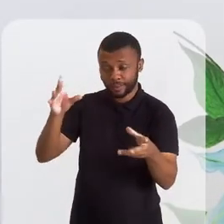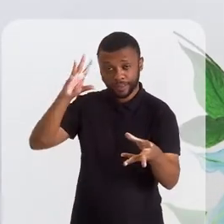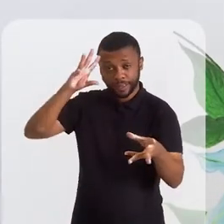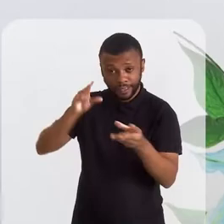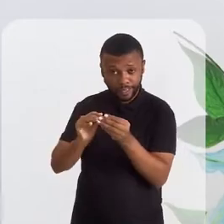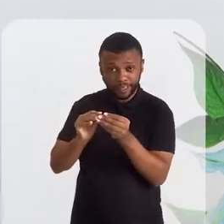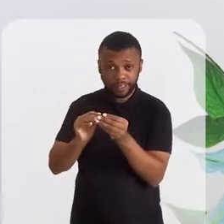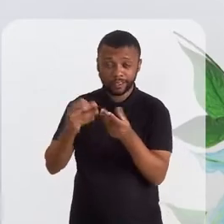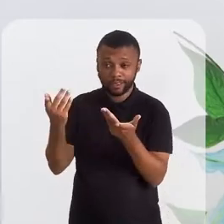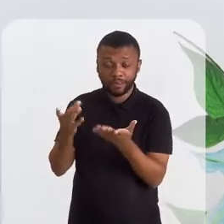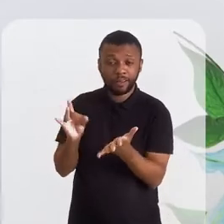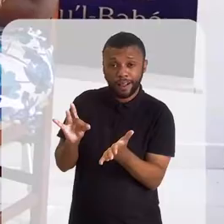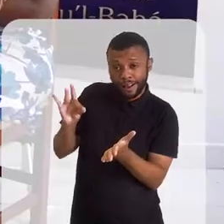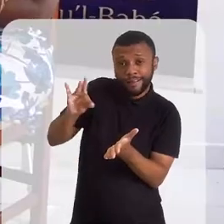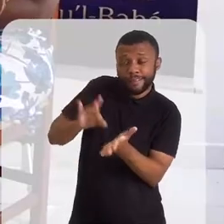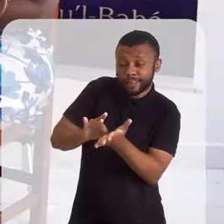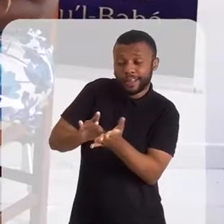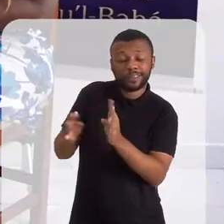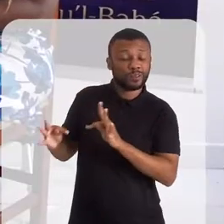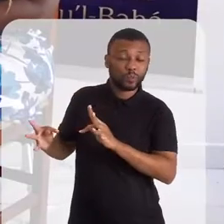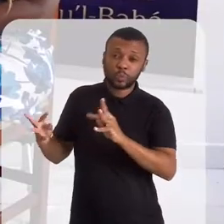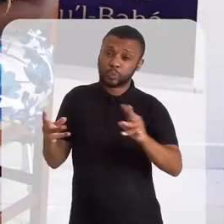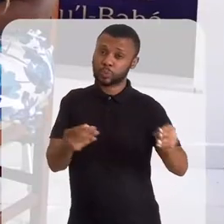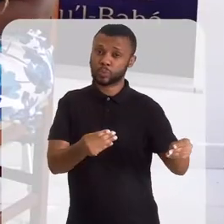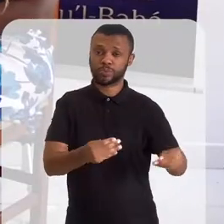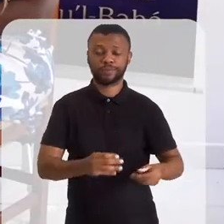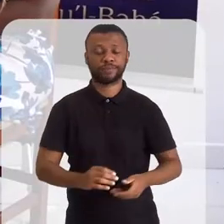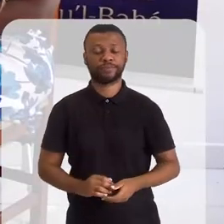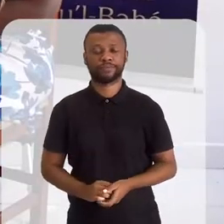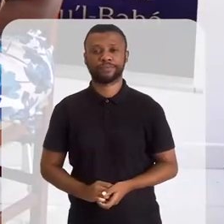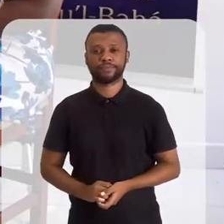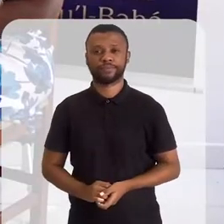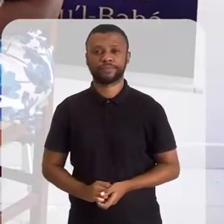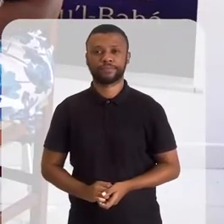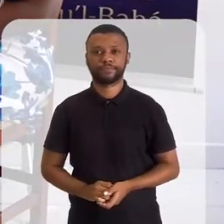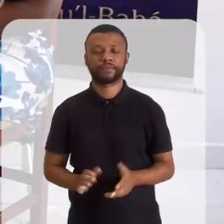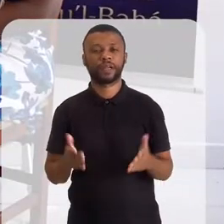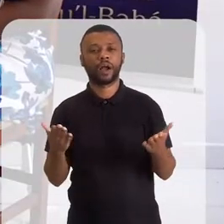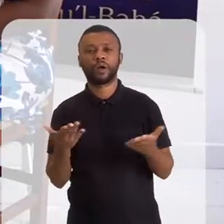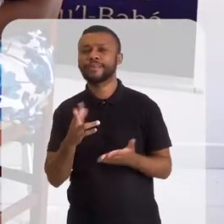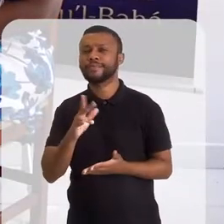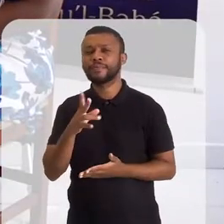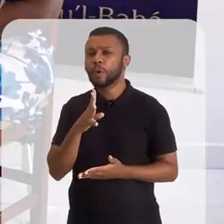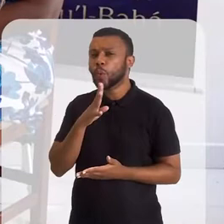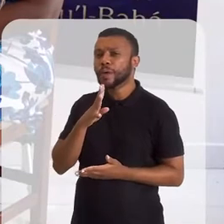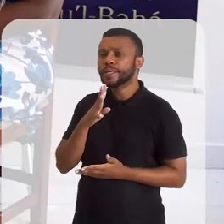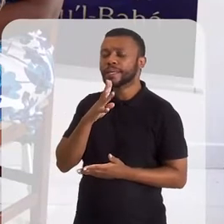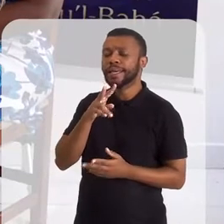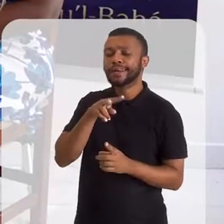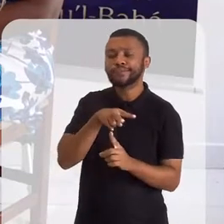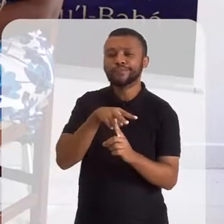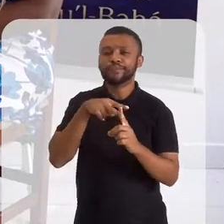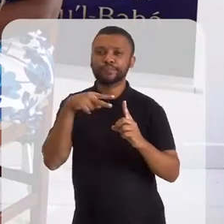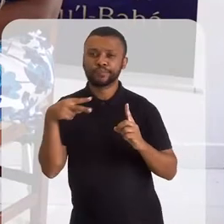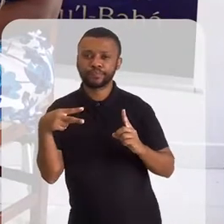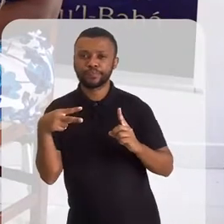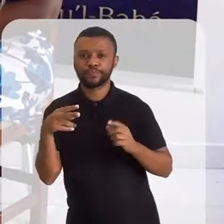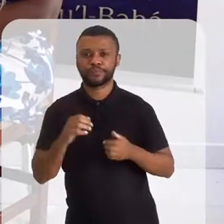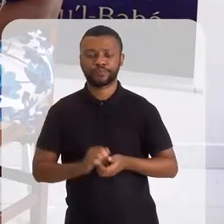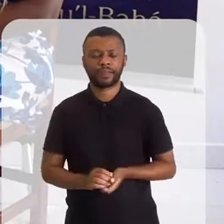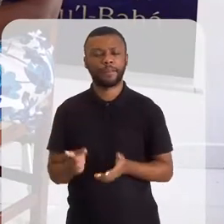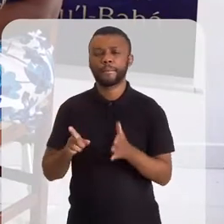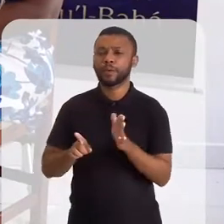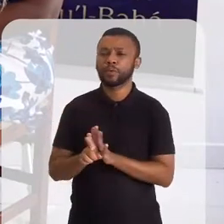assim, tudo é verdade. Exatamente. É muito bom saber. Então agora vamos conhecer o outro